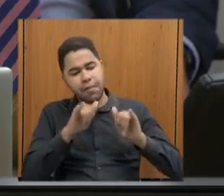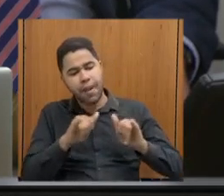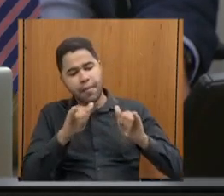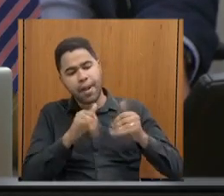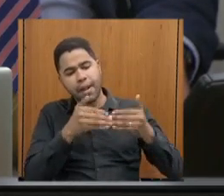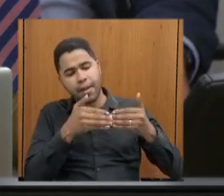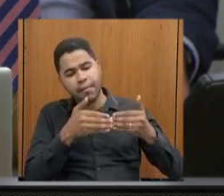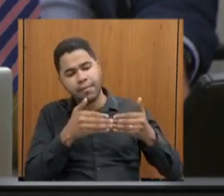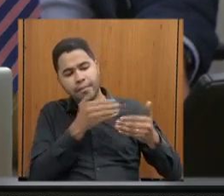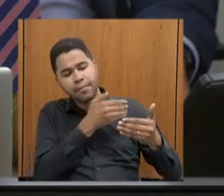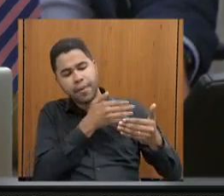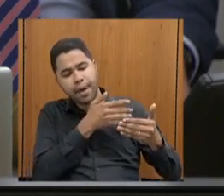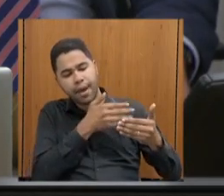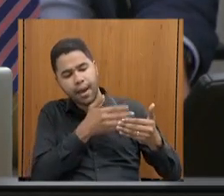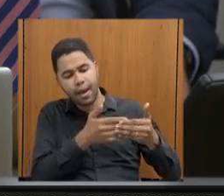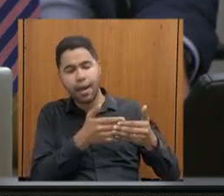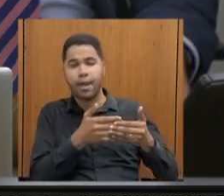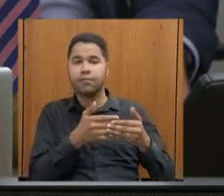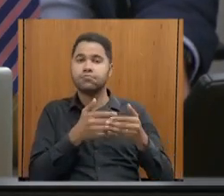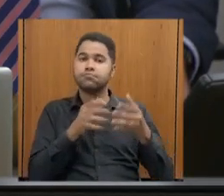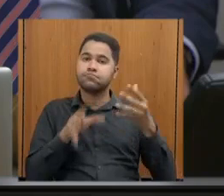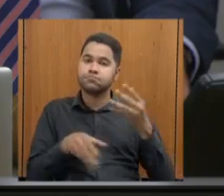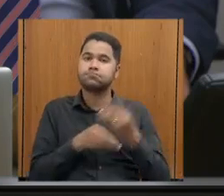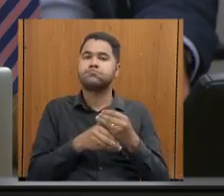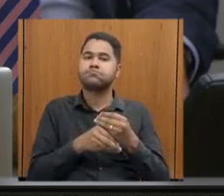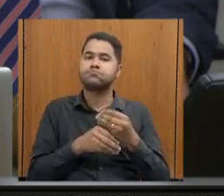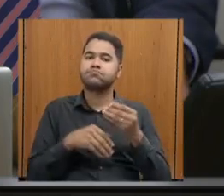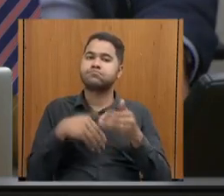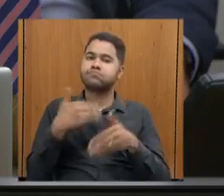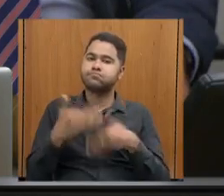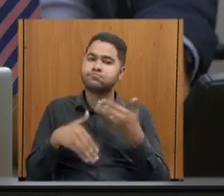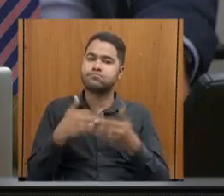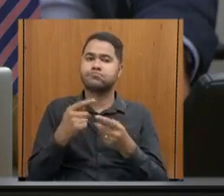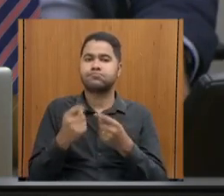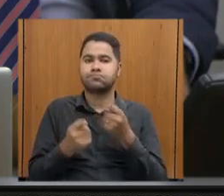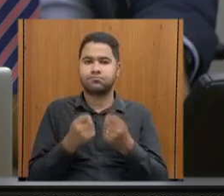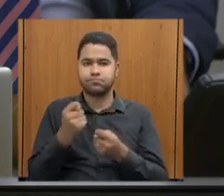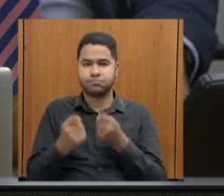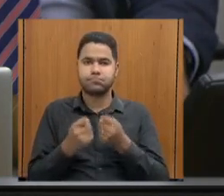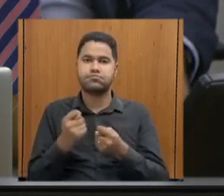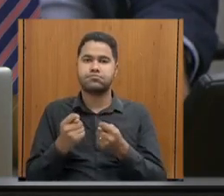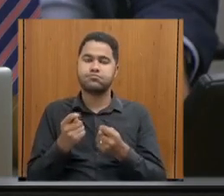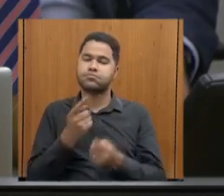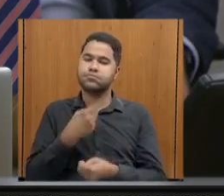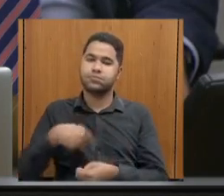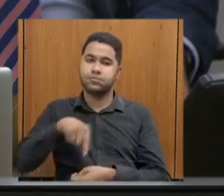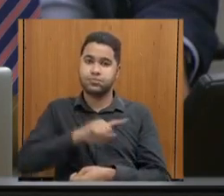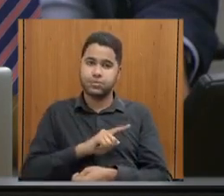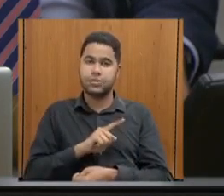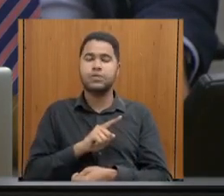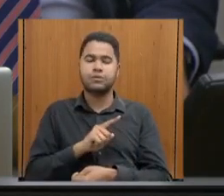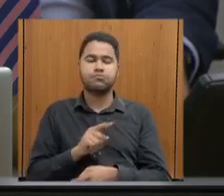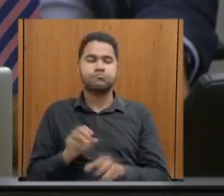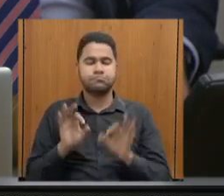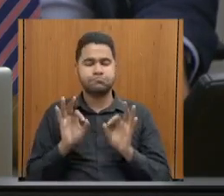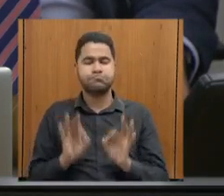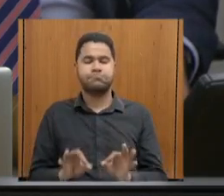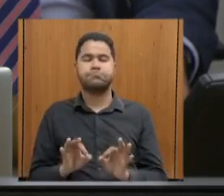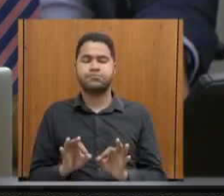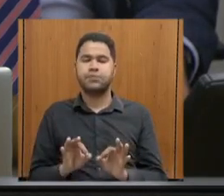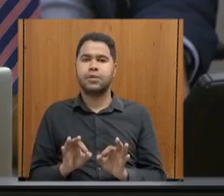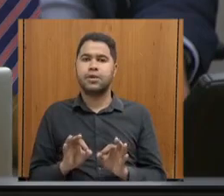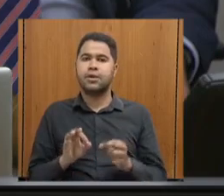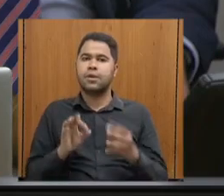que integram aí a pasta e desenvolvimento econômico e que nós temos aqui tem certeza